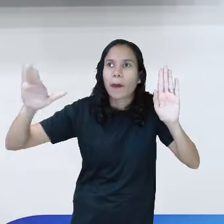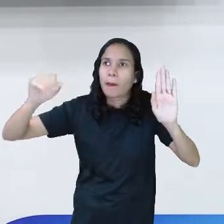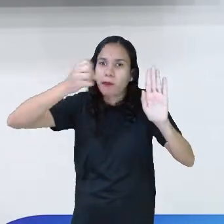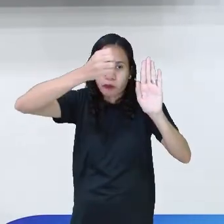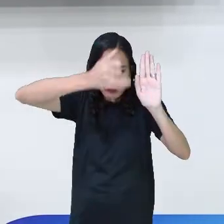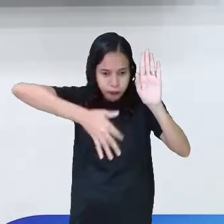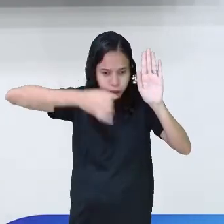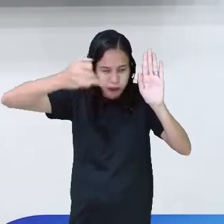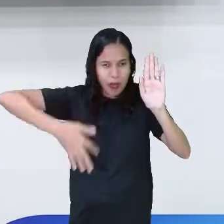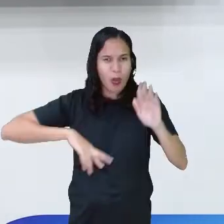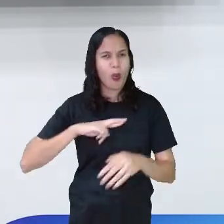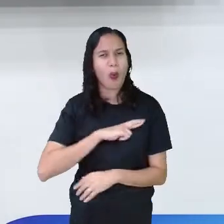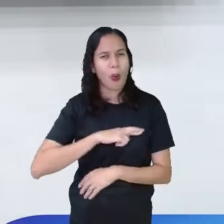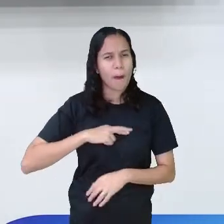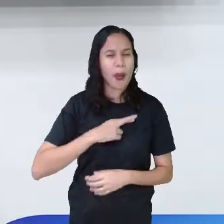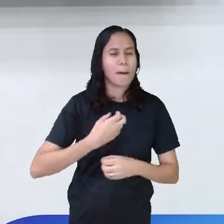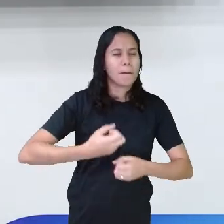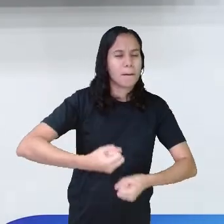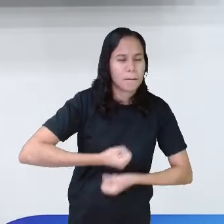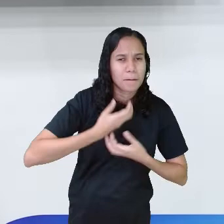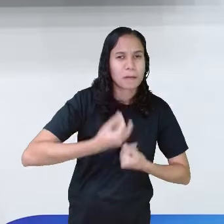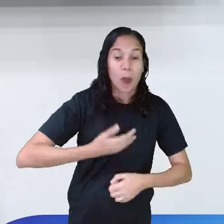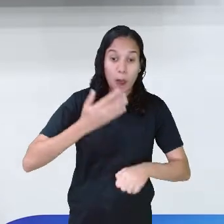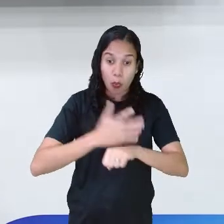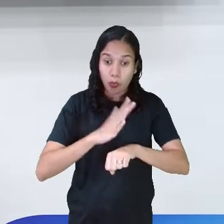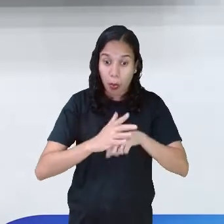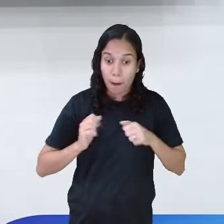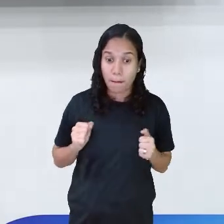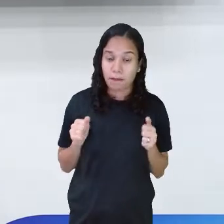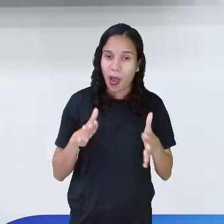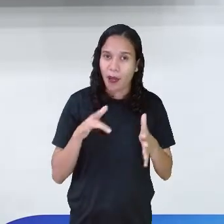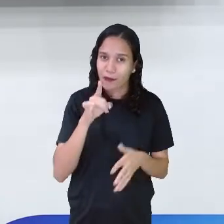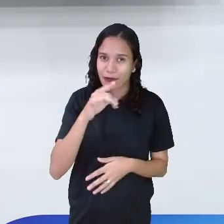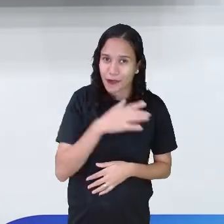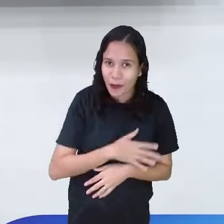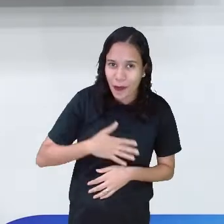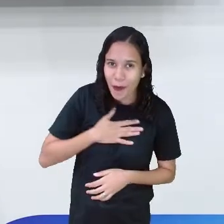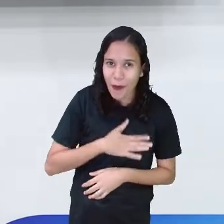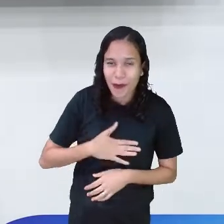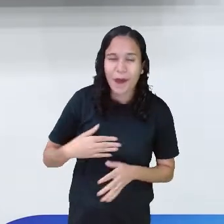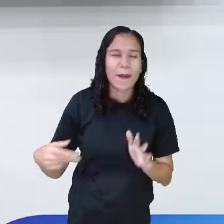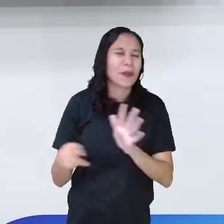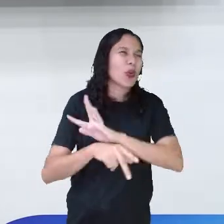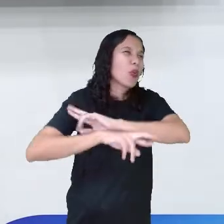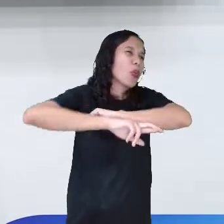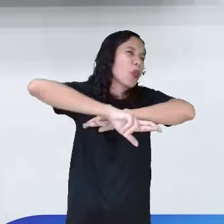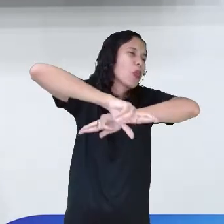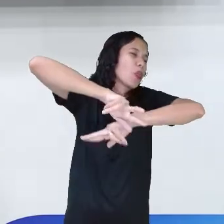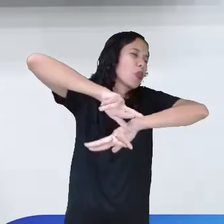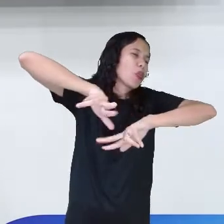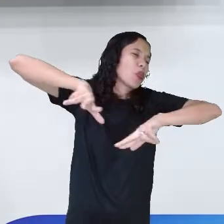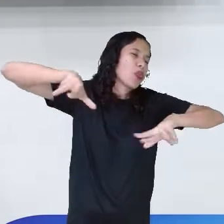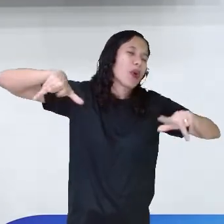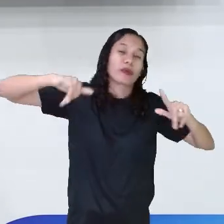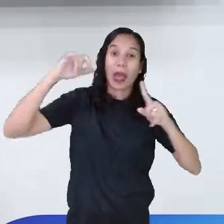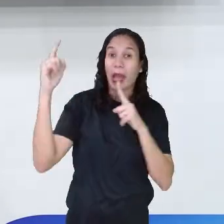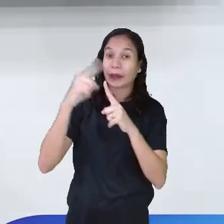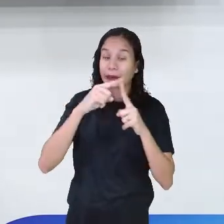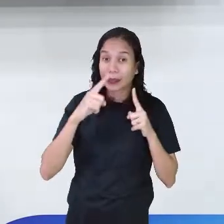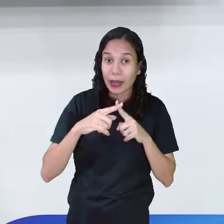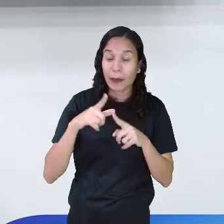tipo, romance, poema, ação, o que você gosta, contos, contos de fadas, contos de assombração,